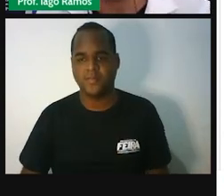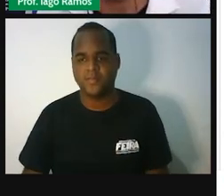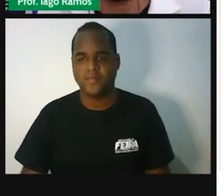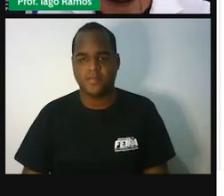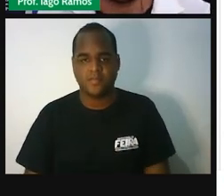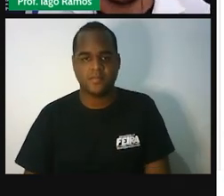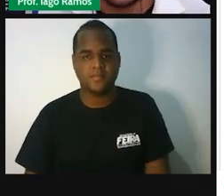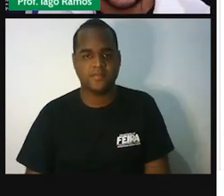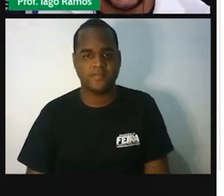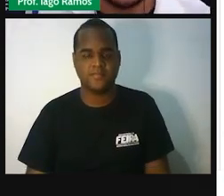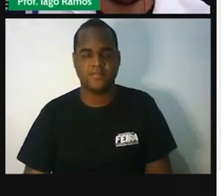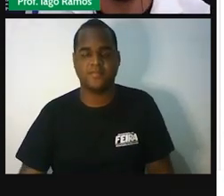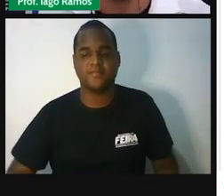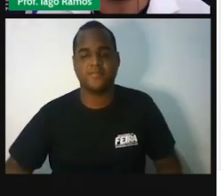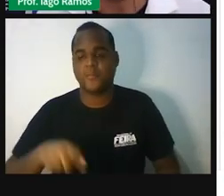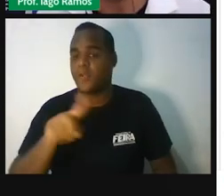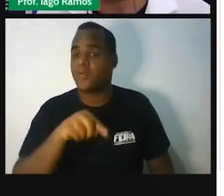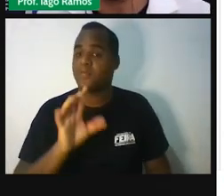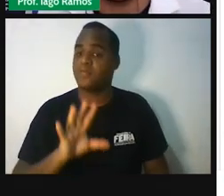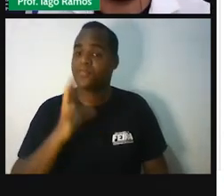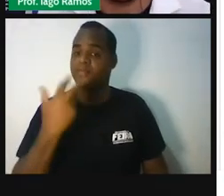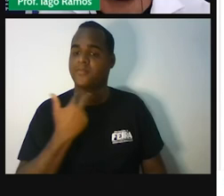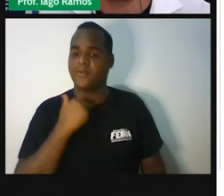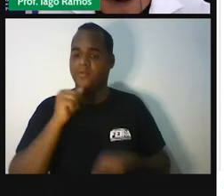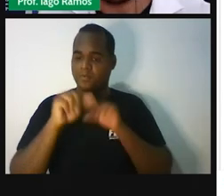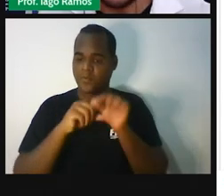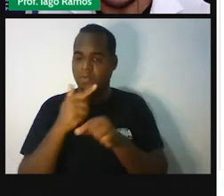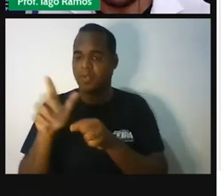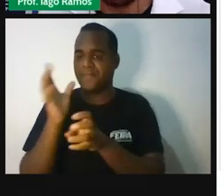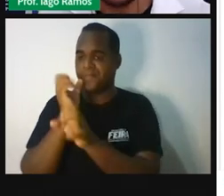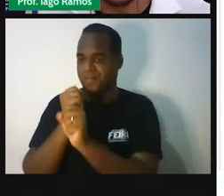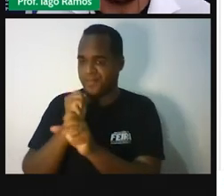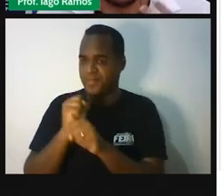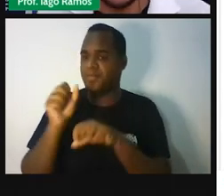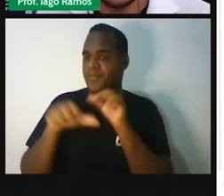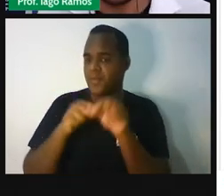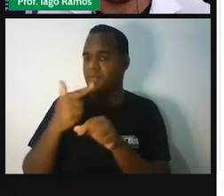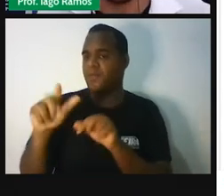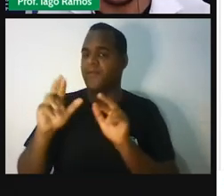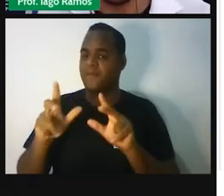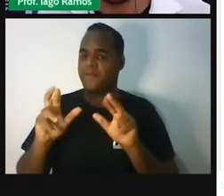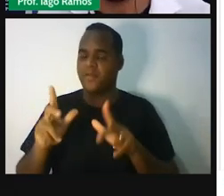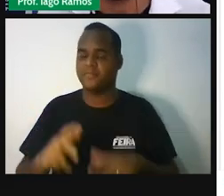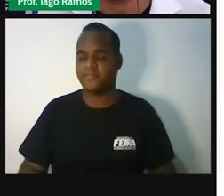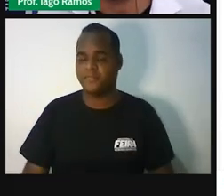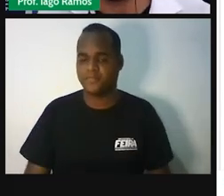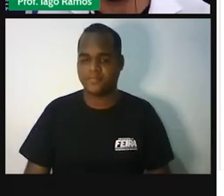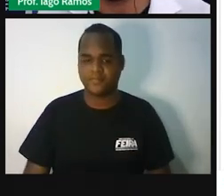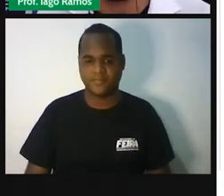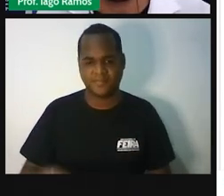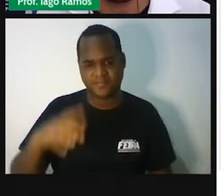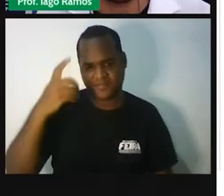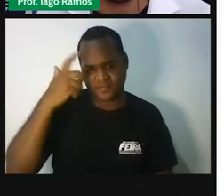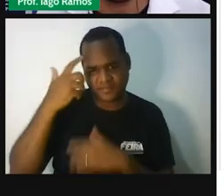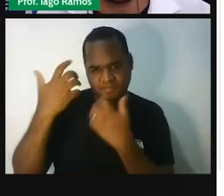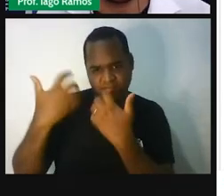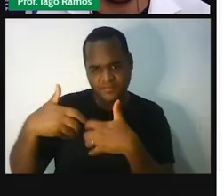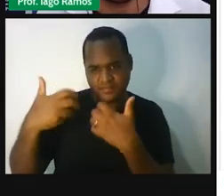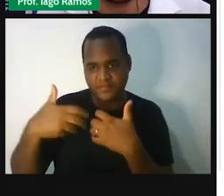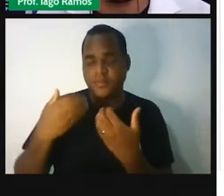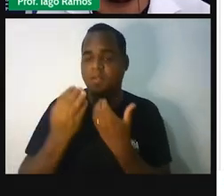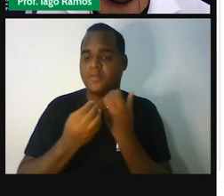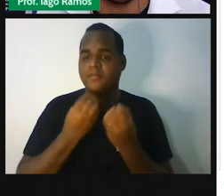Não acontecendo isso, a quantidade muda, tá bom? Então, vamos raciocinar para ver? Olha